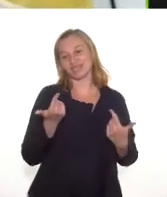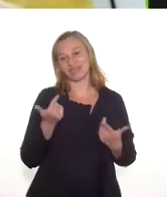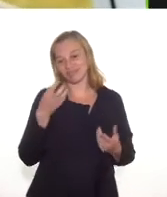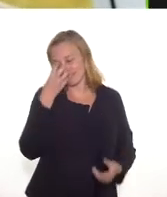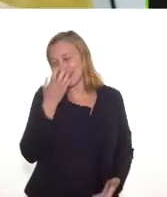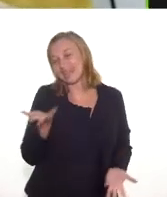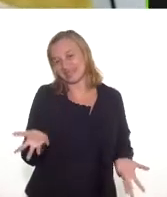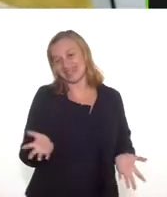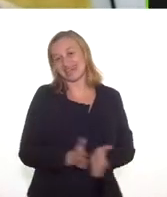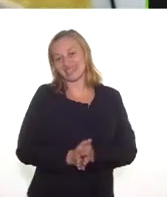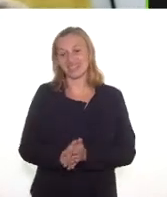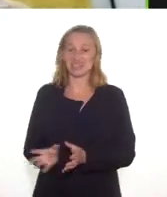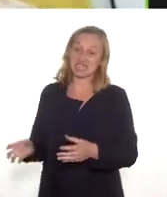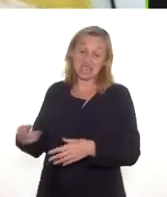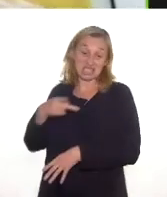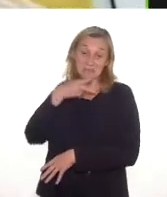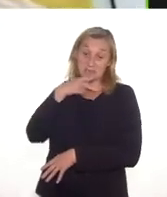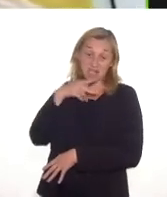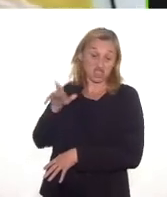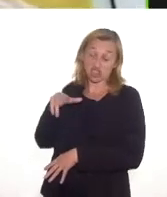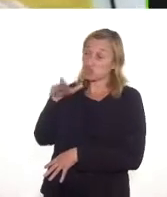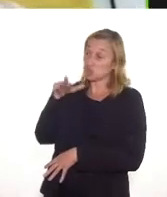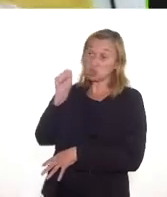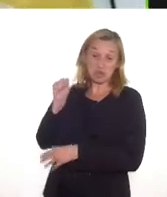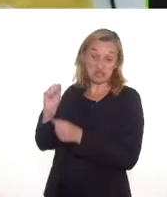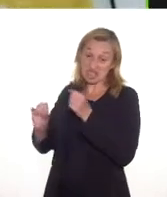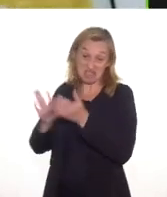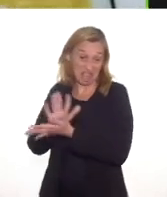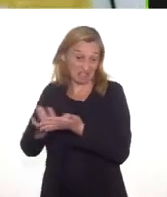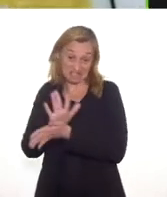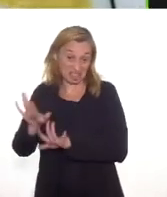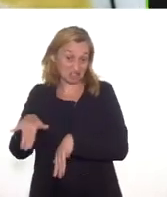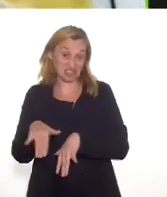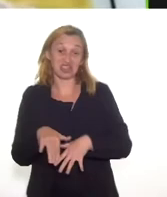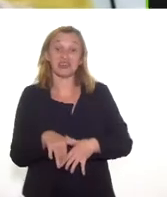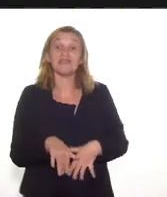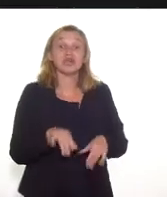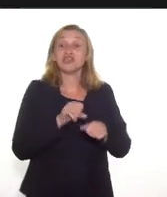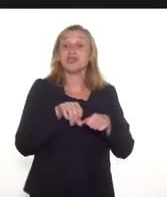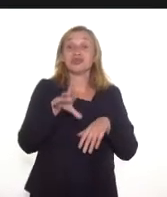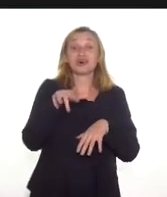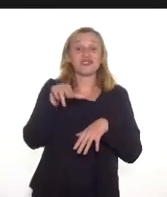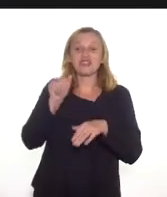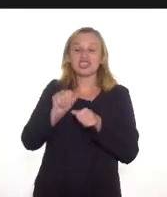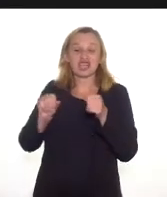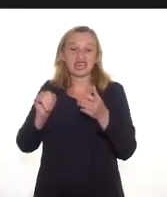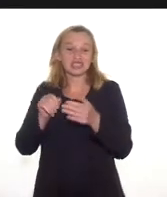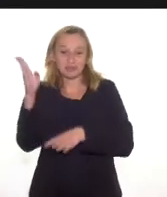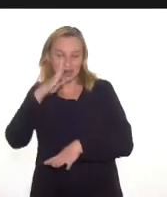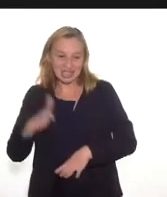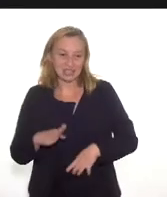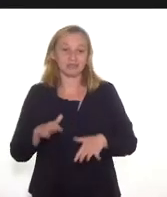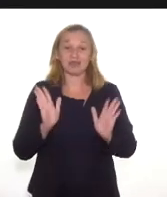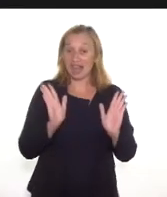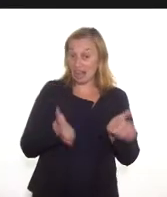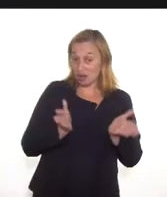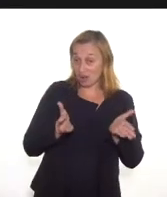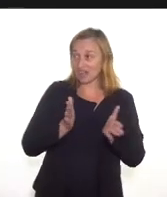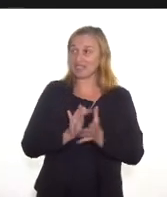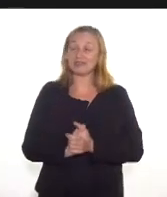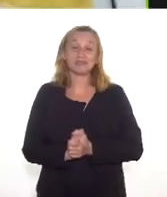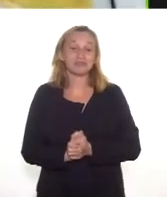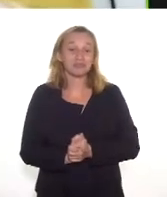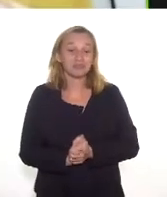papagaiada desse partido que nunca somou nada para o Rio de Janeiro, que nunca fez nada para o Brasil. Agora,